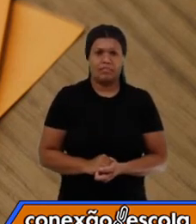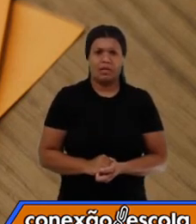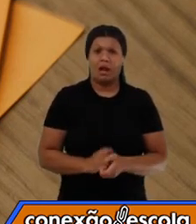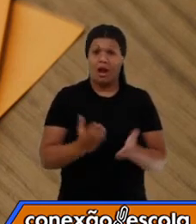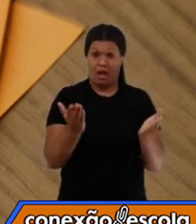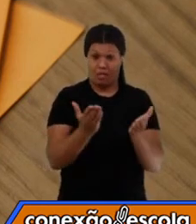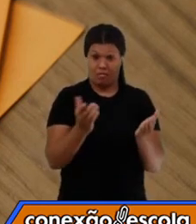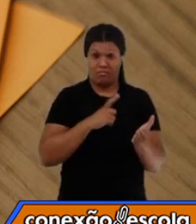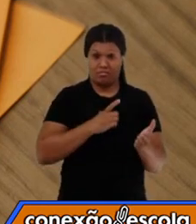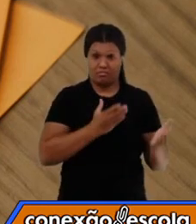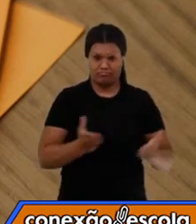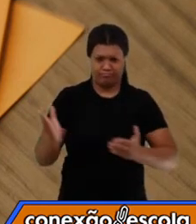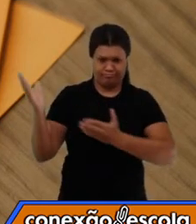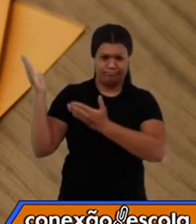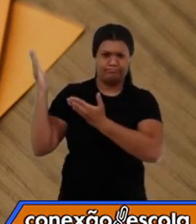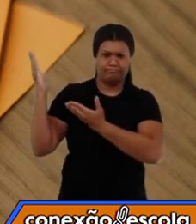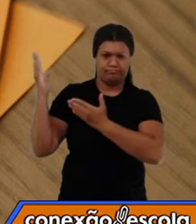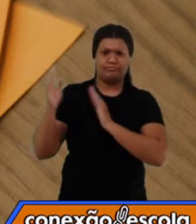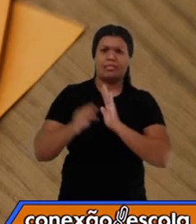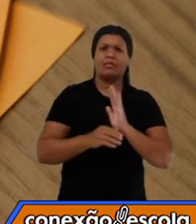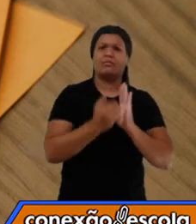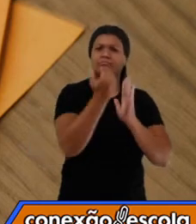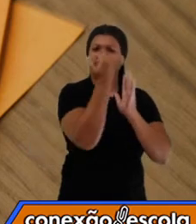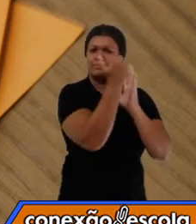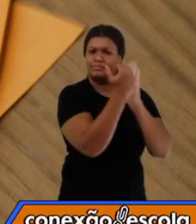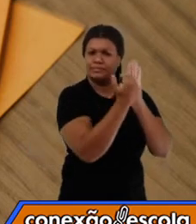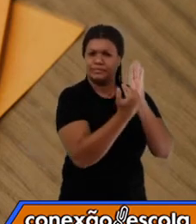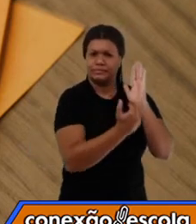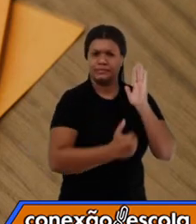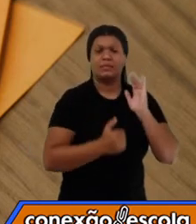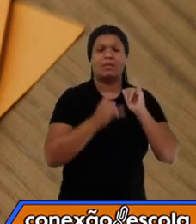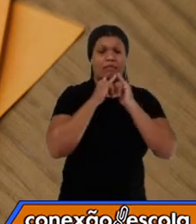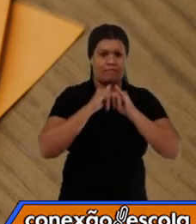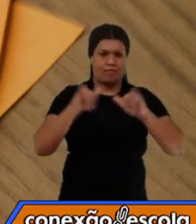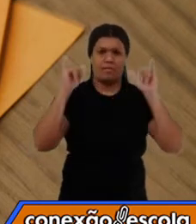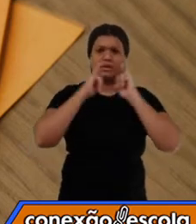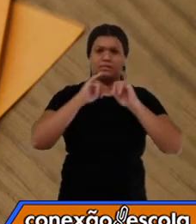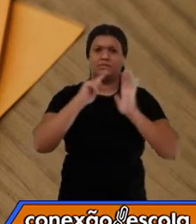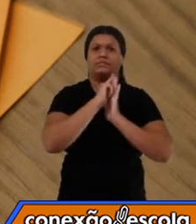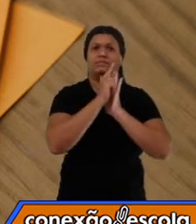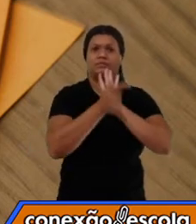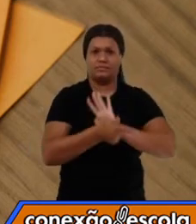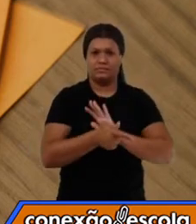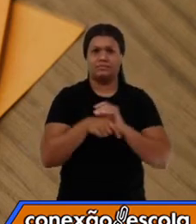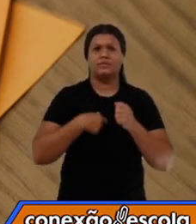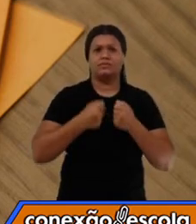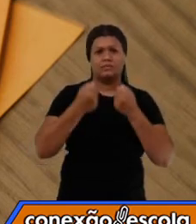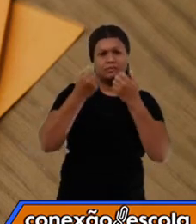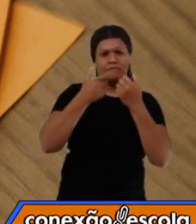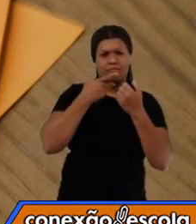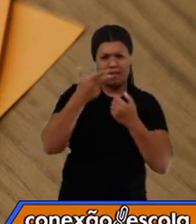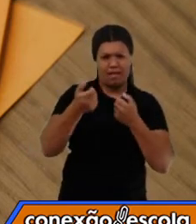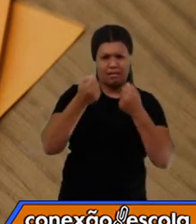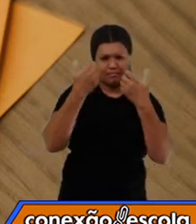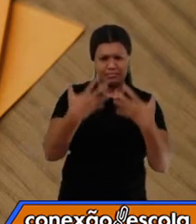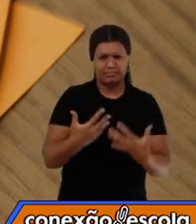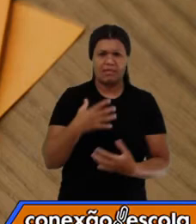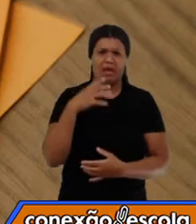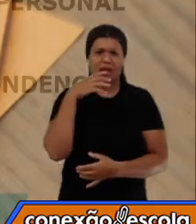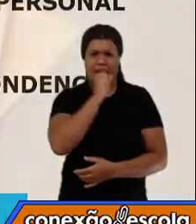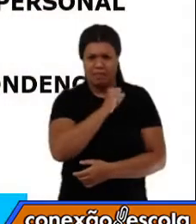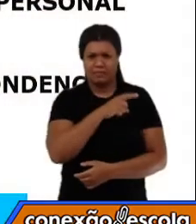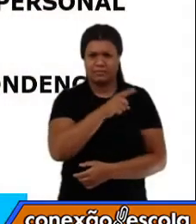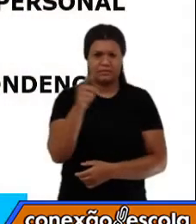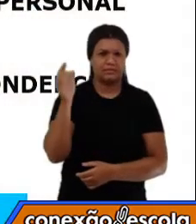Aqui eu trouxe para vocês uma lista de gêneros informativos. Eu vou falar alguns deles bem rapidinho, só para a gente ter